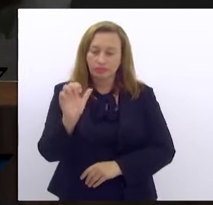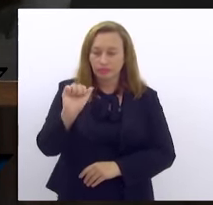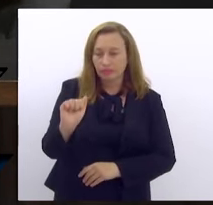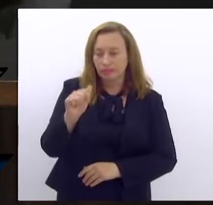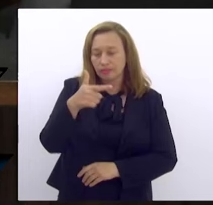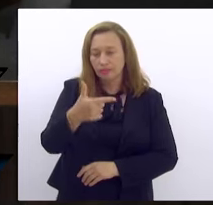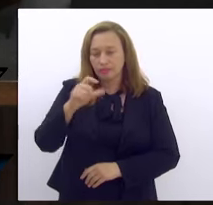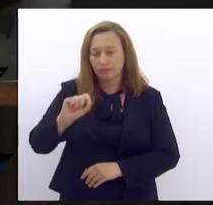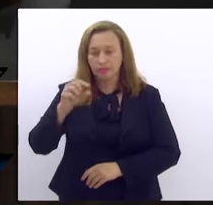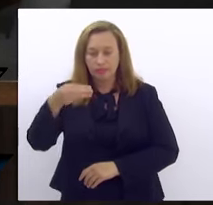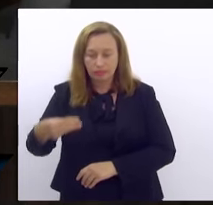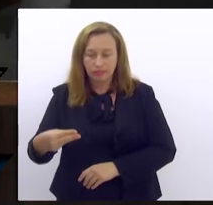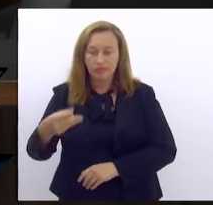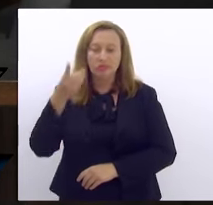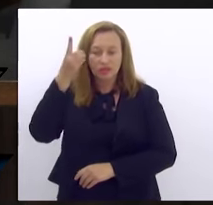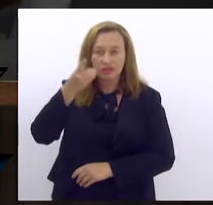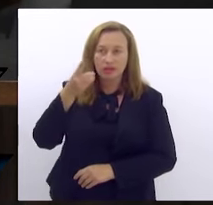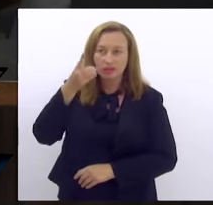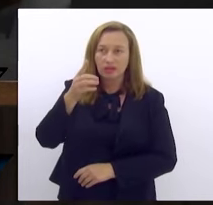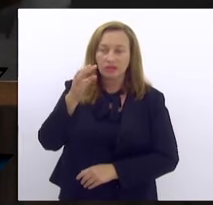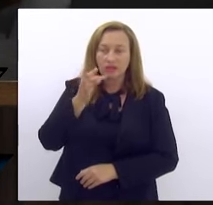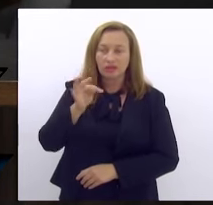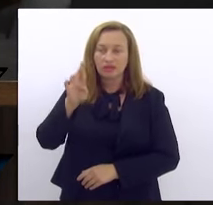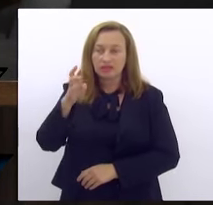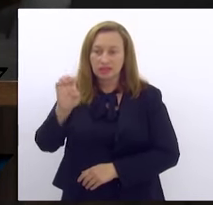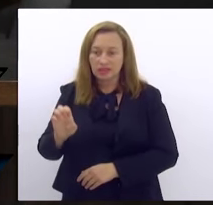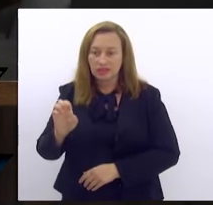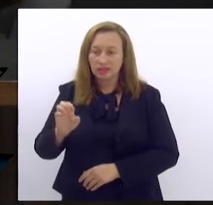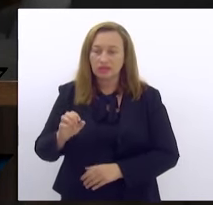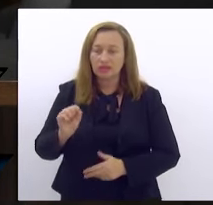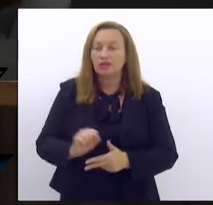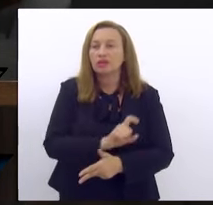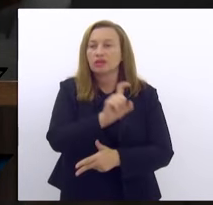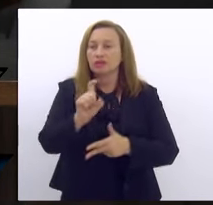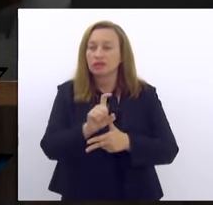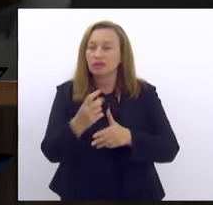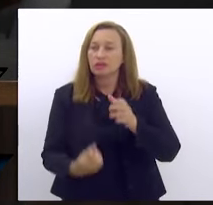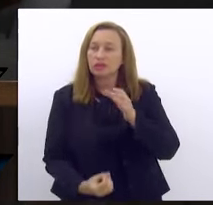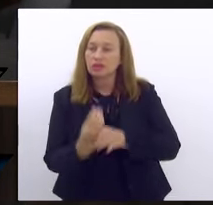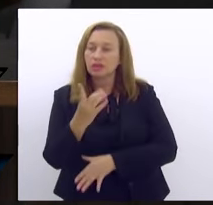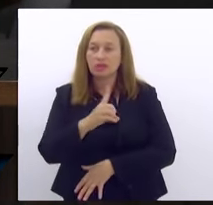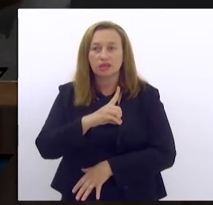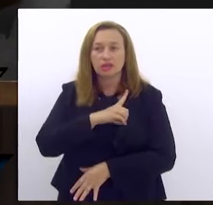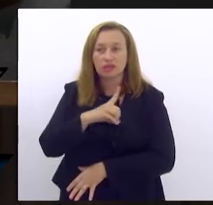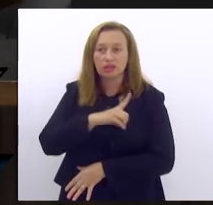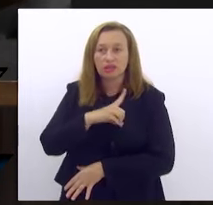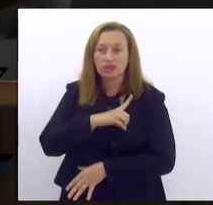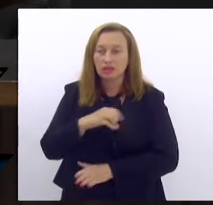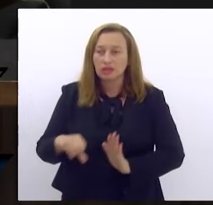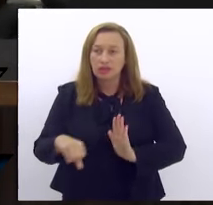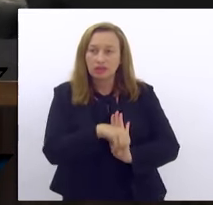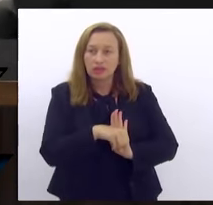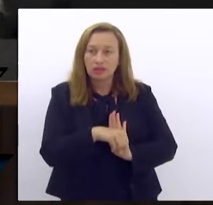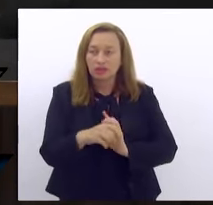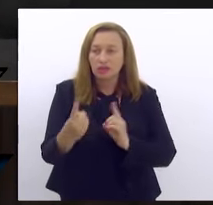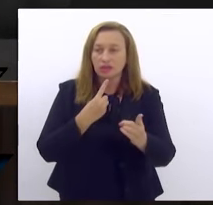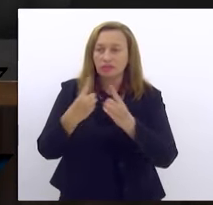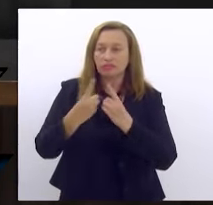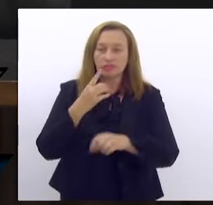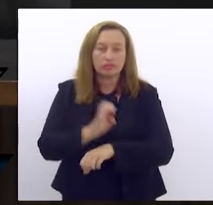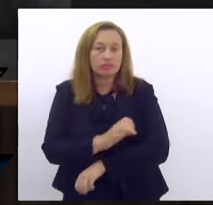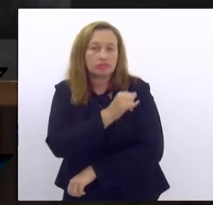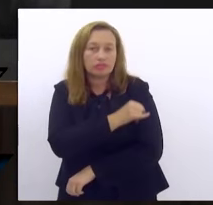de 2023, de autoria da deputada Franciane Mota, que autoriza o Poder Executivo a criar a Delegacia de Crimes de Trânsito no Estado do Rio de